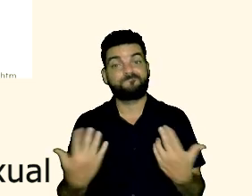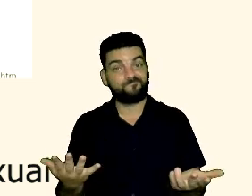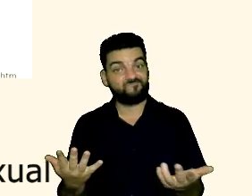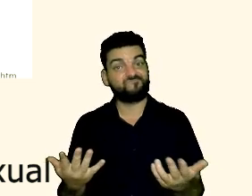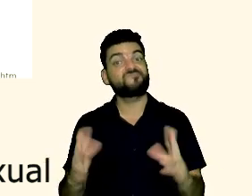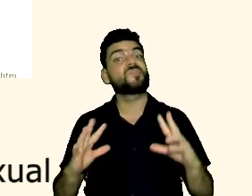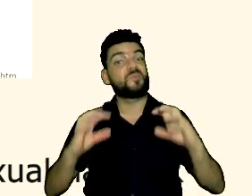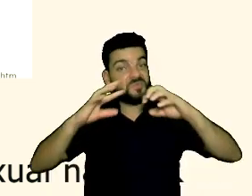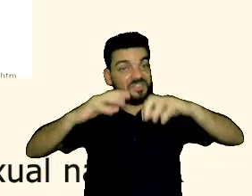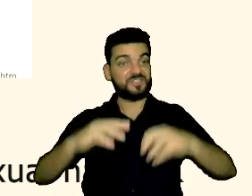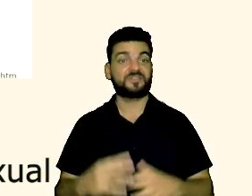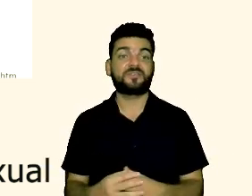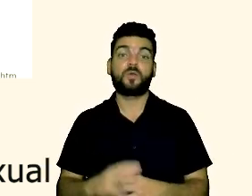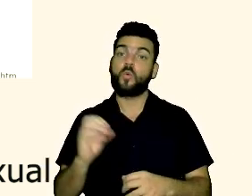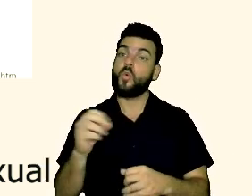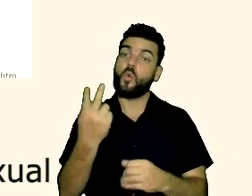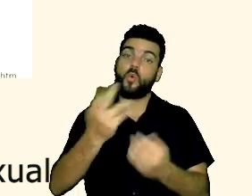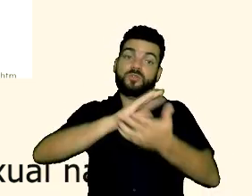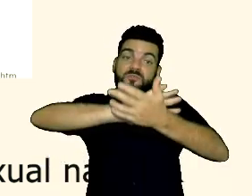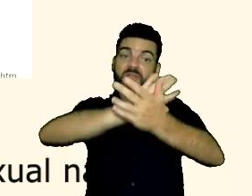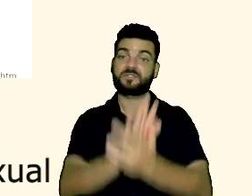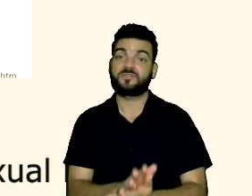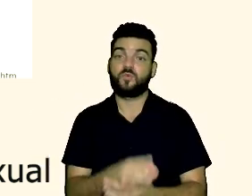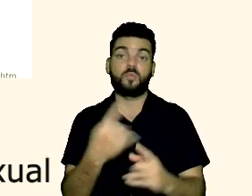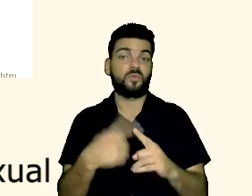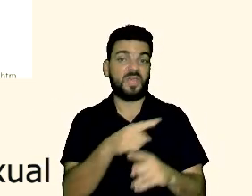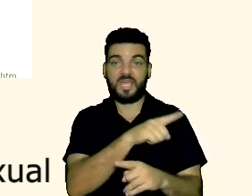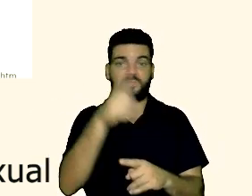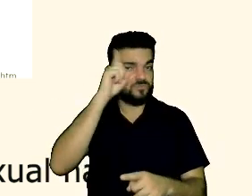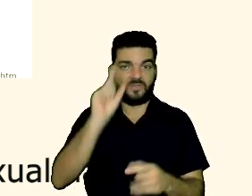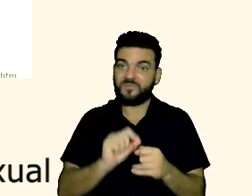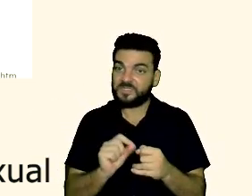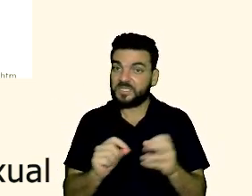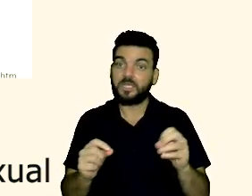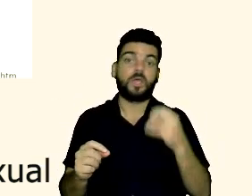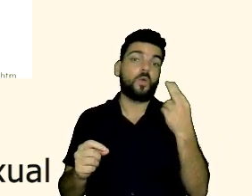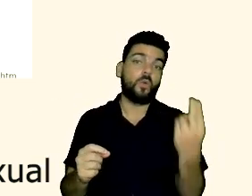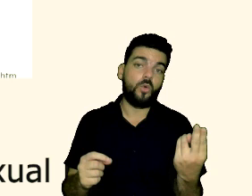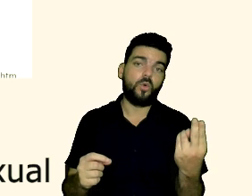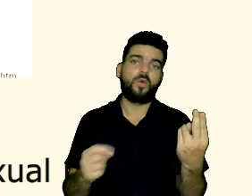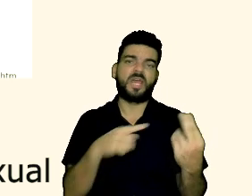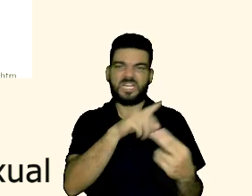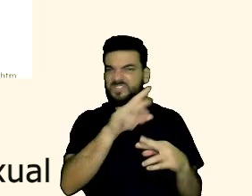de reconhecimento dos diferentes, mas lançando mão de ironias